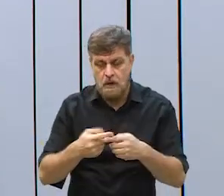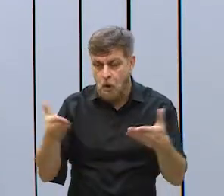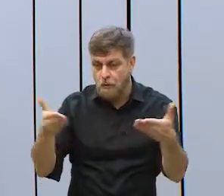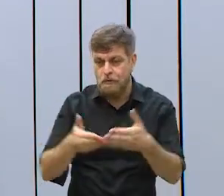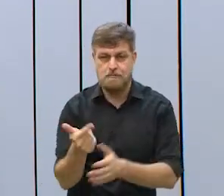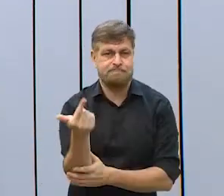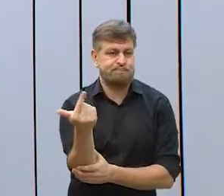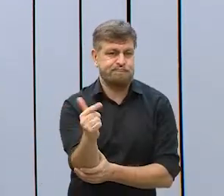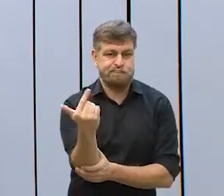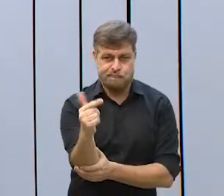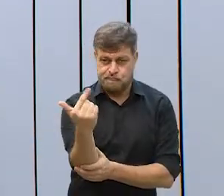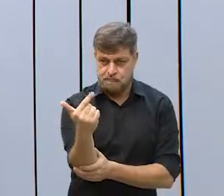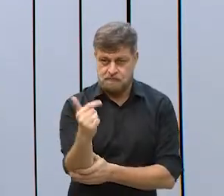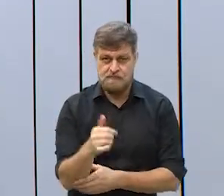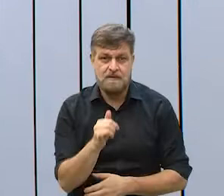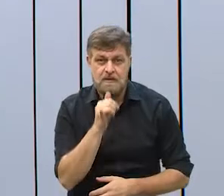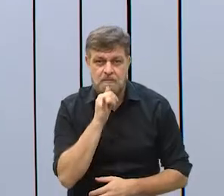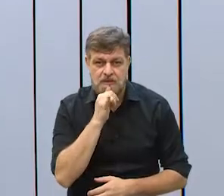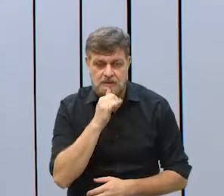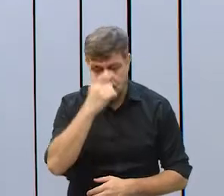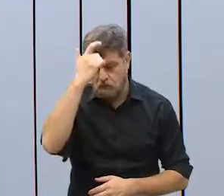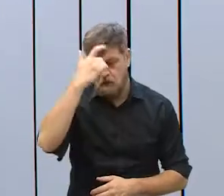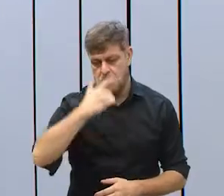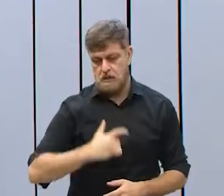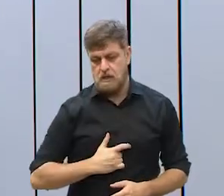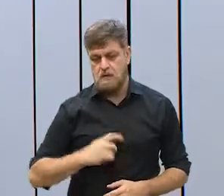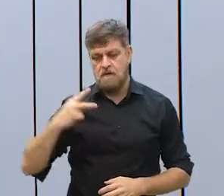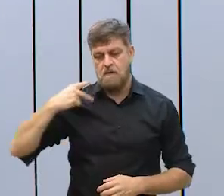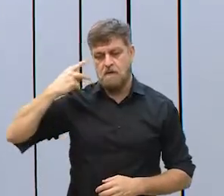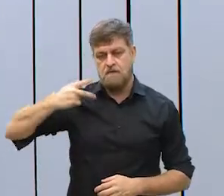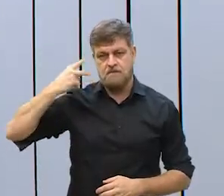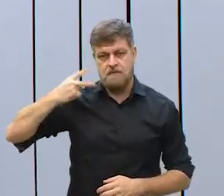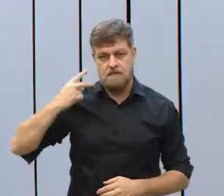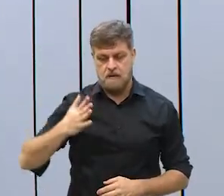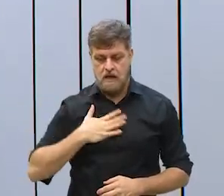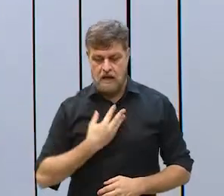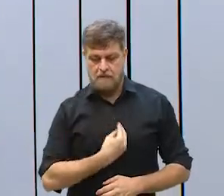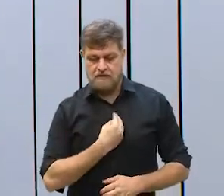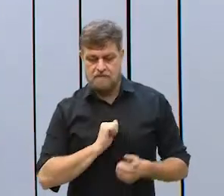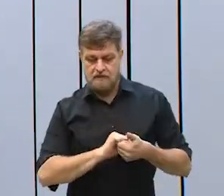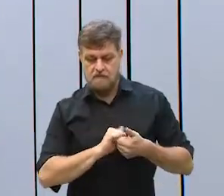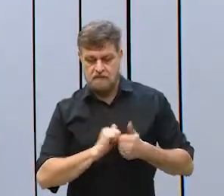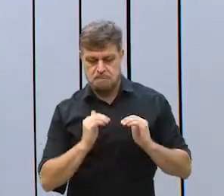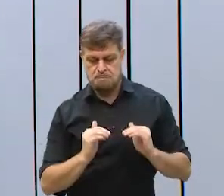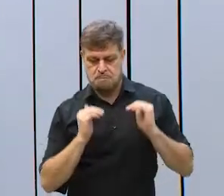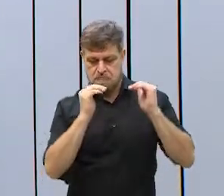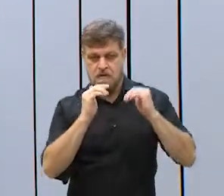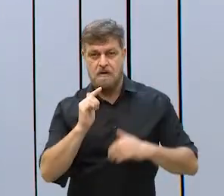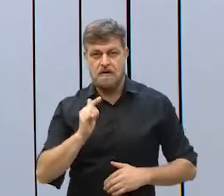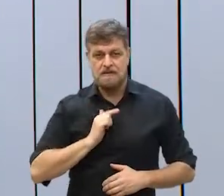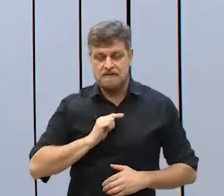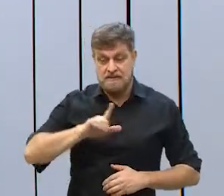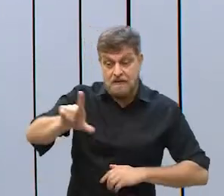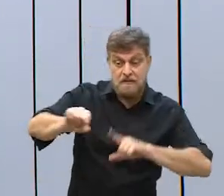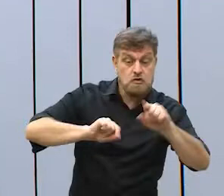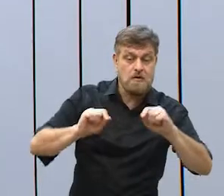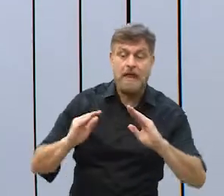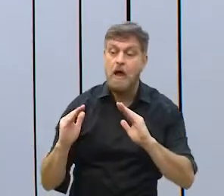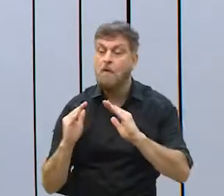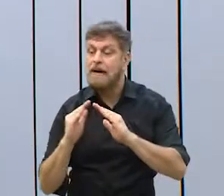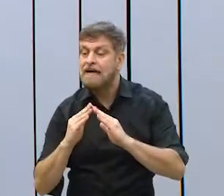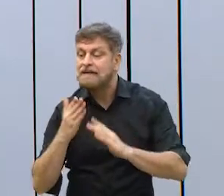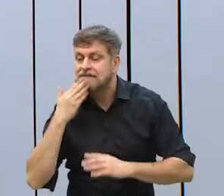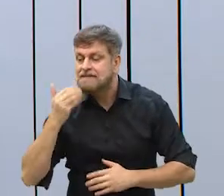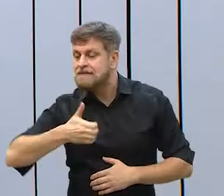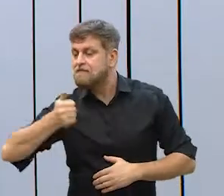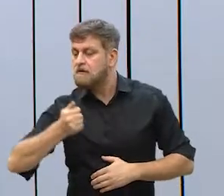acontece. Hoje eu não tenho, por exemplo, eu sou vereador, melhorei um pouquinho a minha qualidade. Se eu quiser ter uma opção melhor que eu